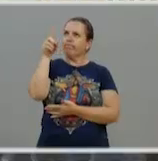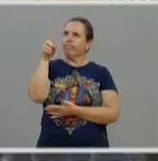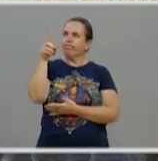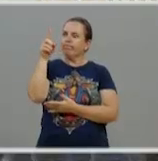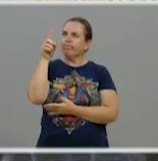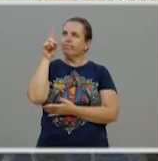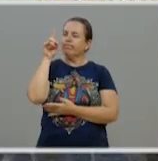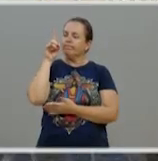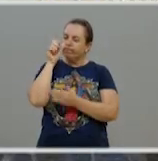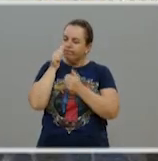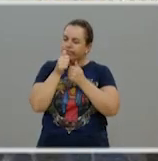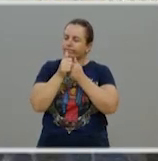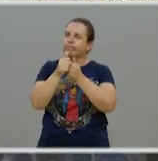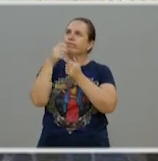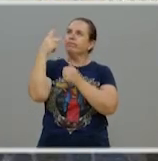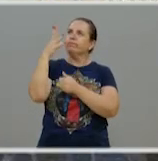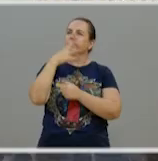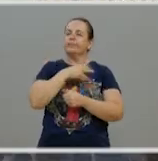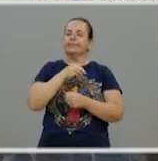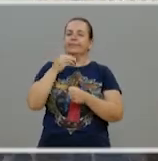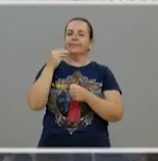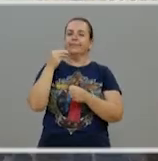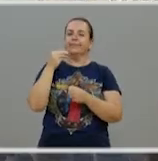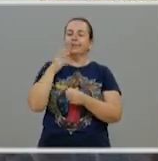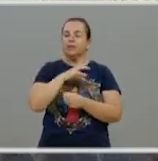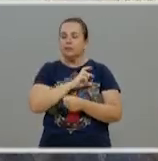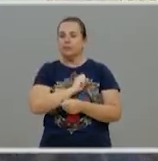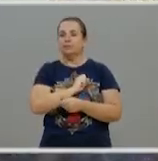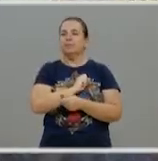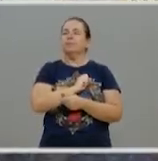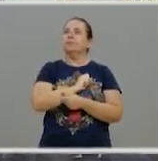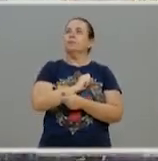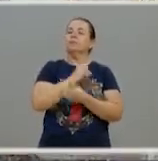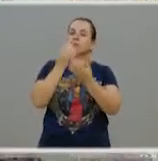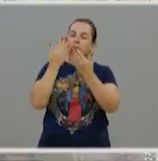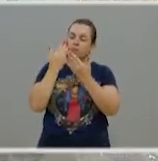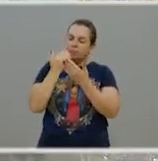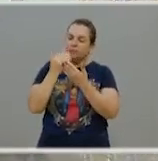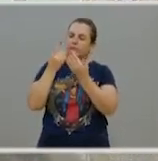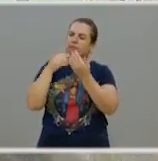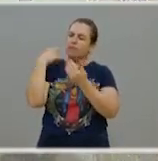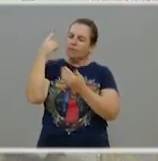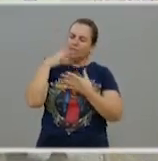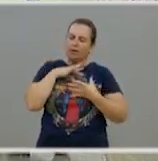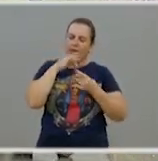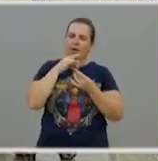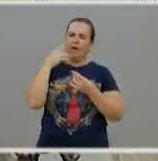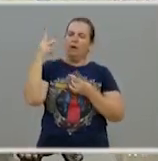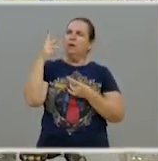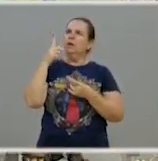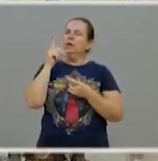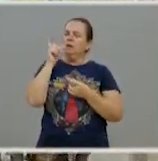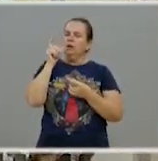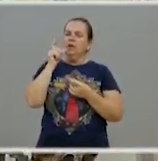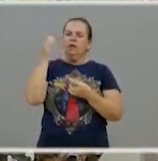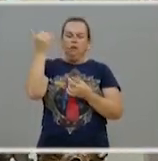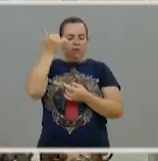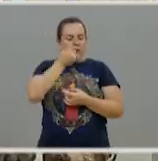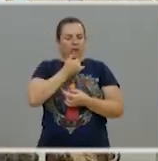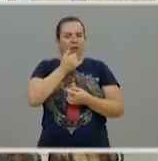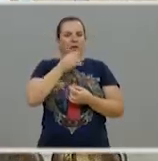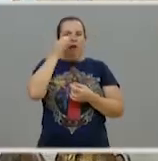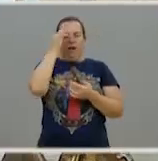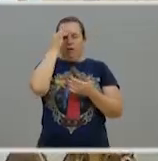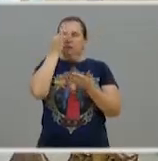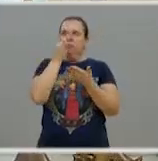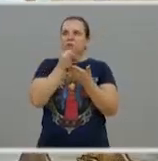amado, alimentai nosso espírito com a vossa palavra, para que, purificado o olhar de nossa fé,